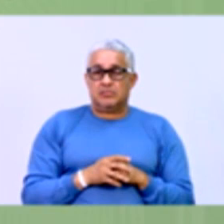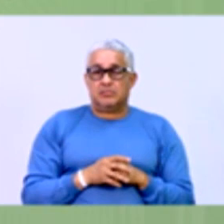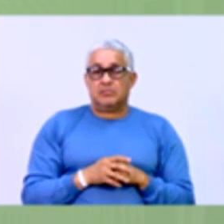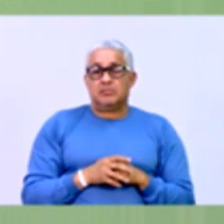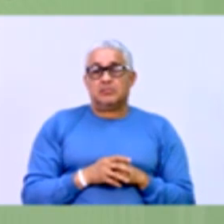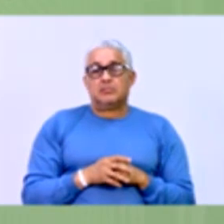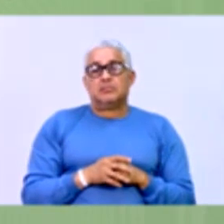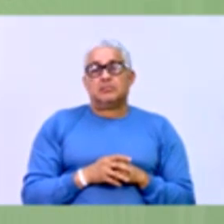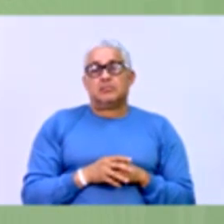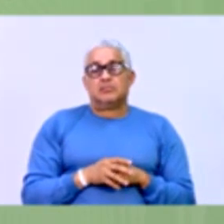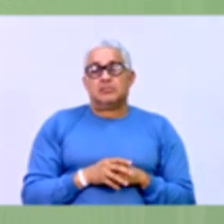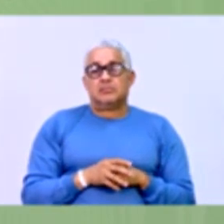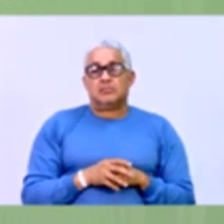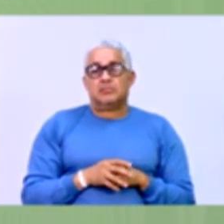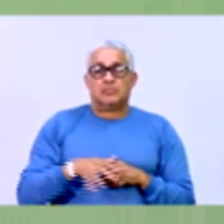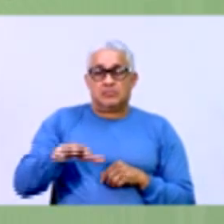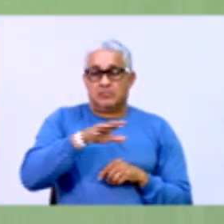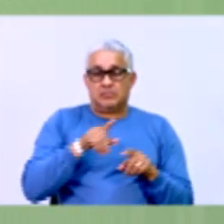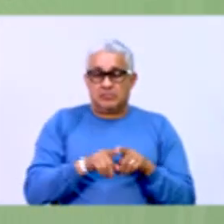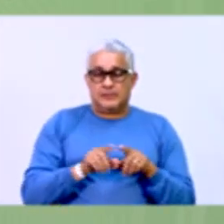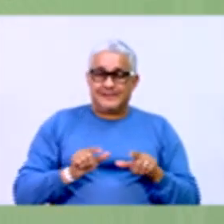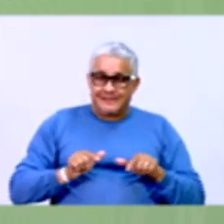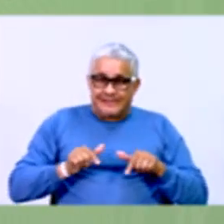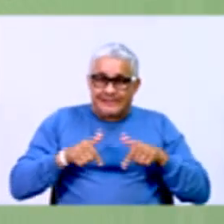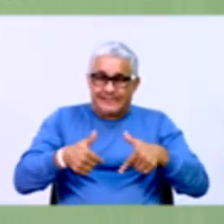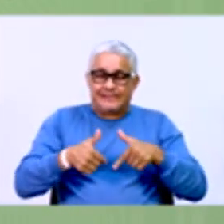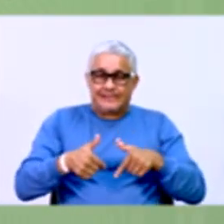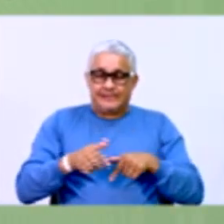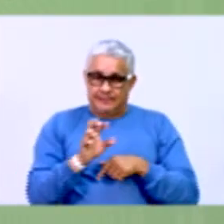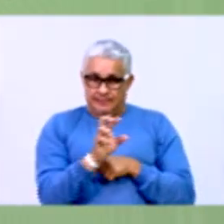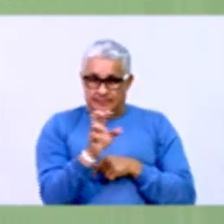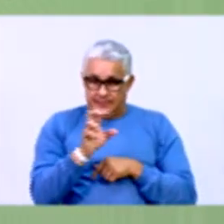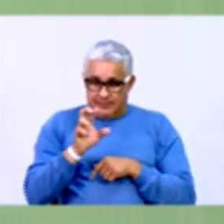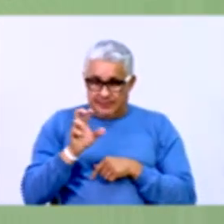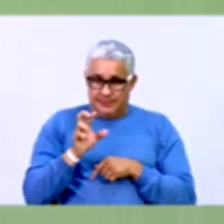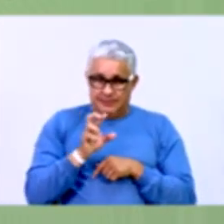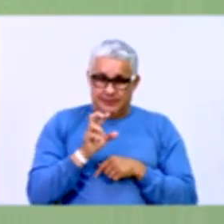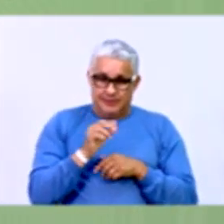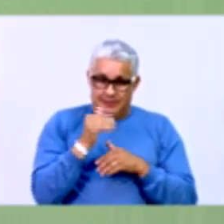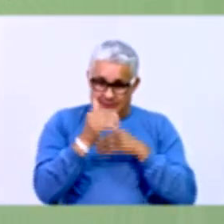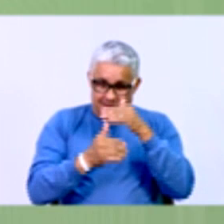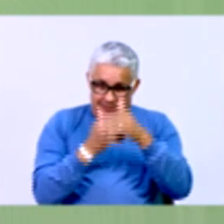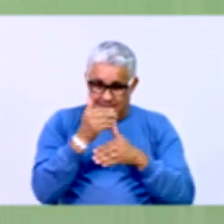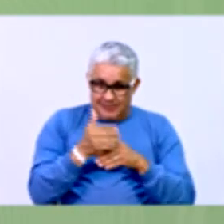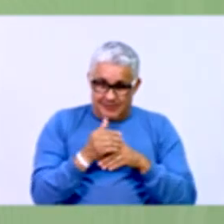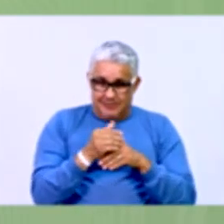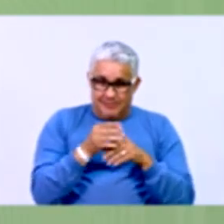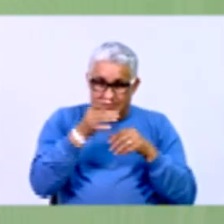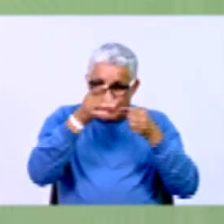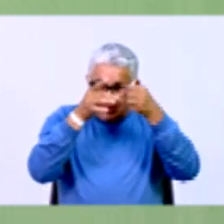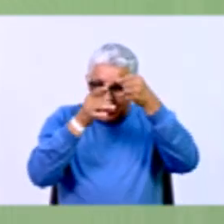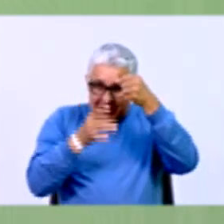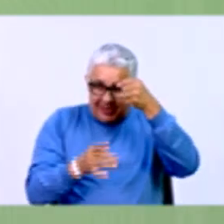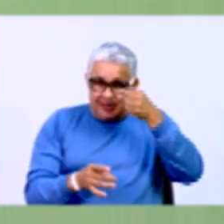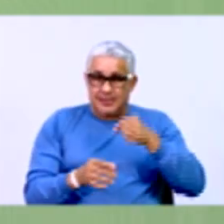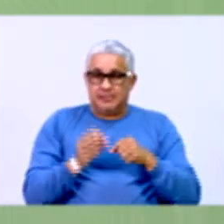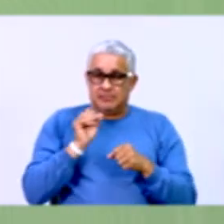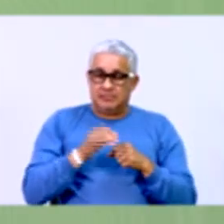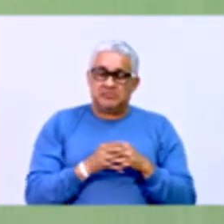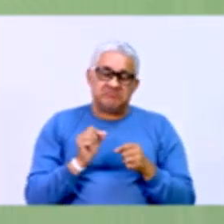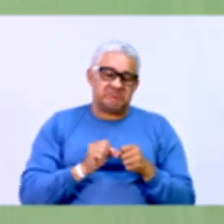vai demandar um esforço de observar os processos minuciosamente. Se fosse para